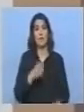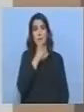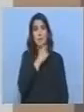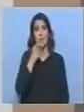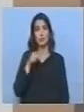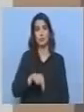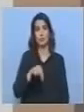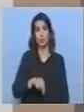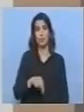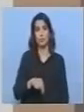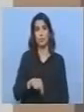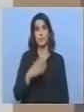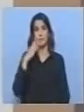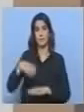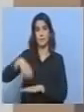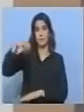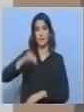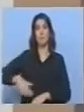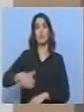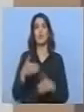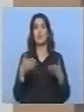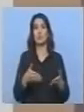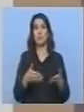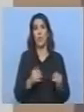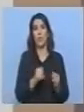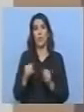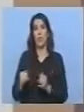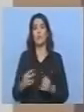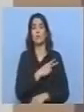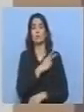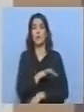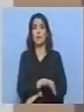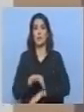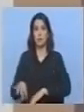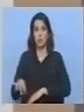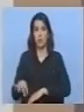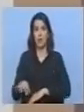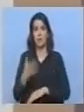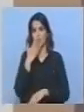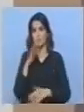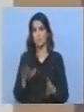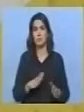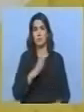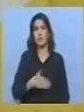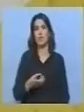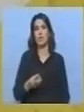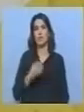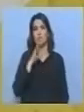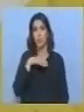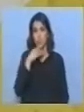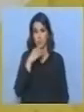de junho. É uma residência no Campos da Ajuda, junto à Faculdade de Arquitetura, que terá cerca de 190